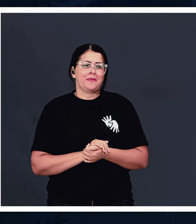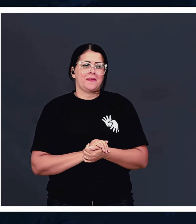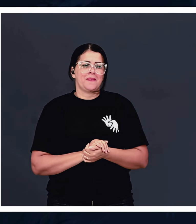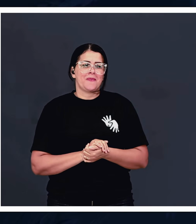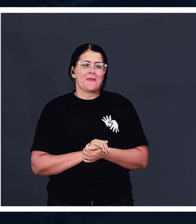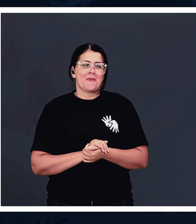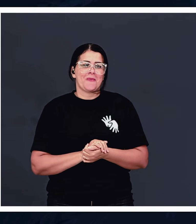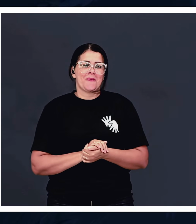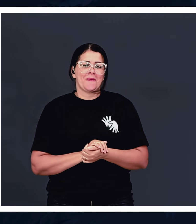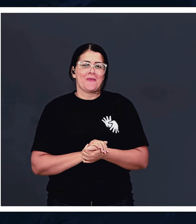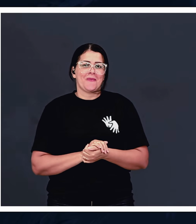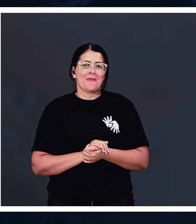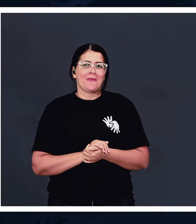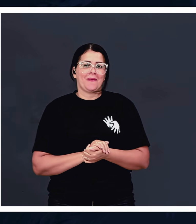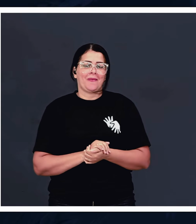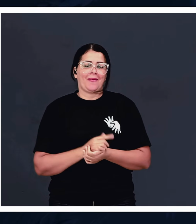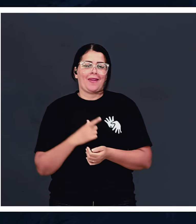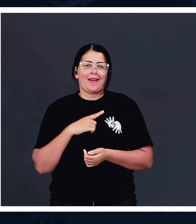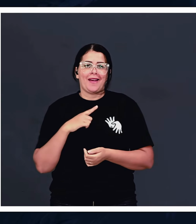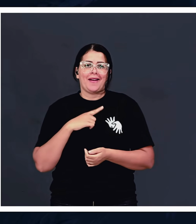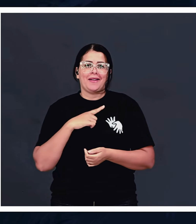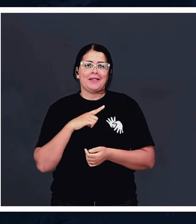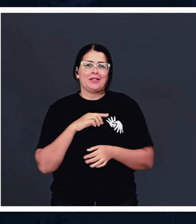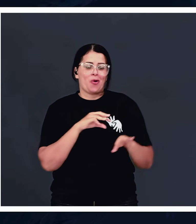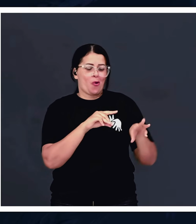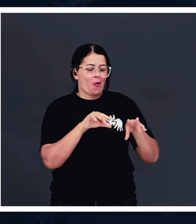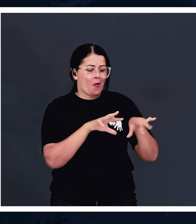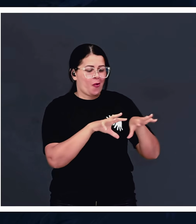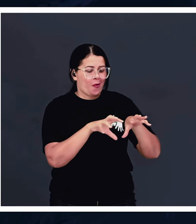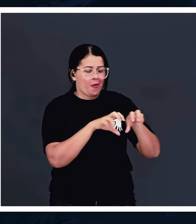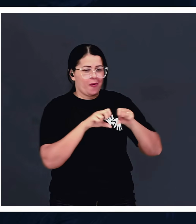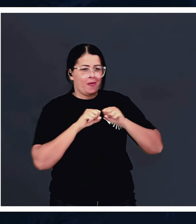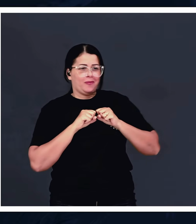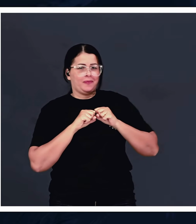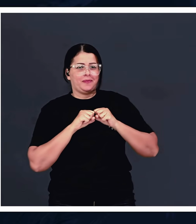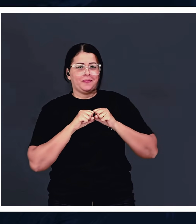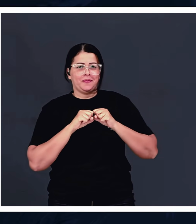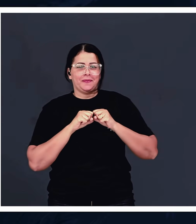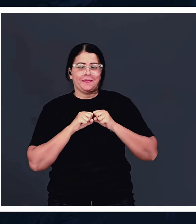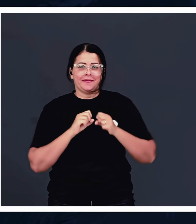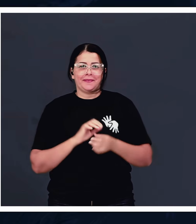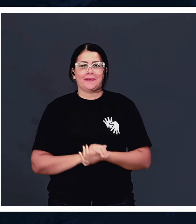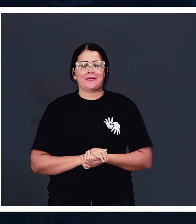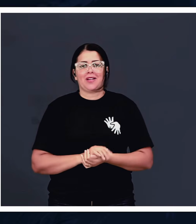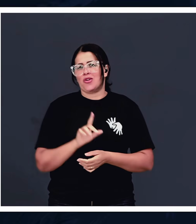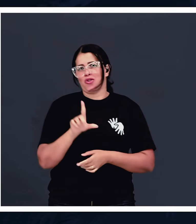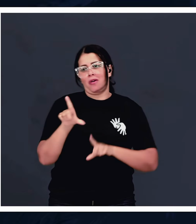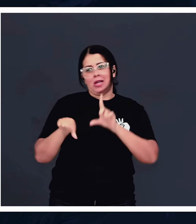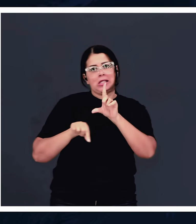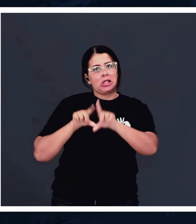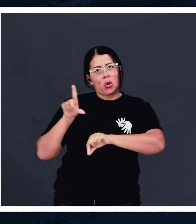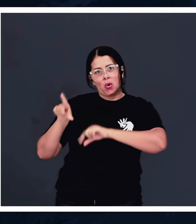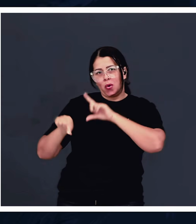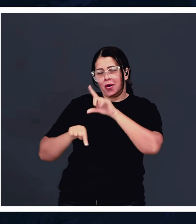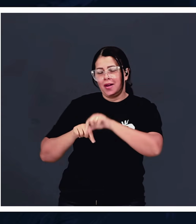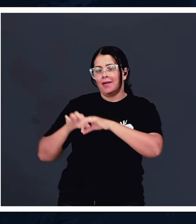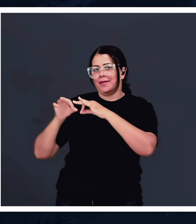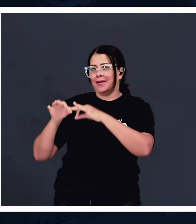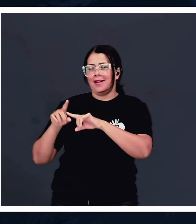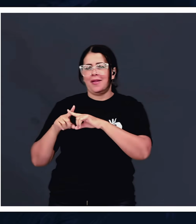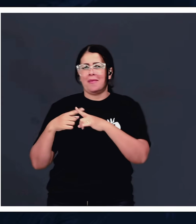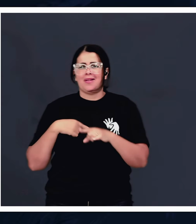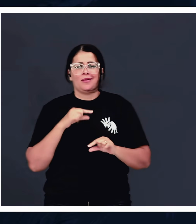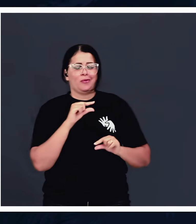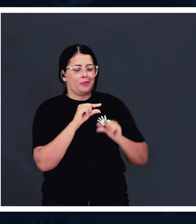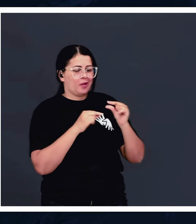sendo um fermento. Não apenas as grandes escolhas, mas as pequenas escolhas da